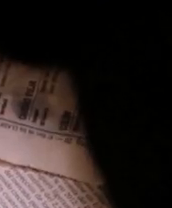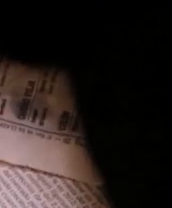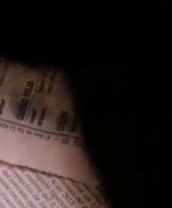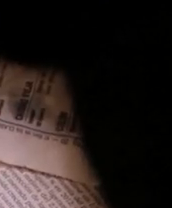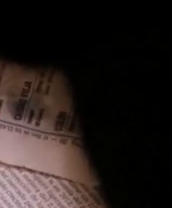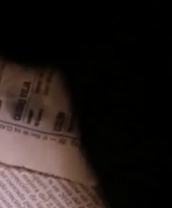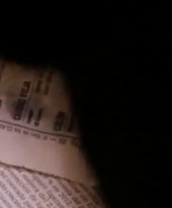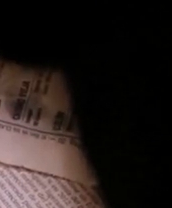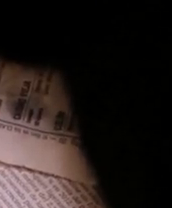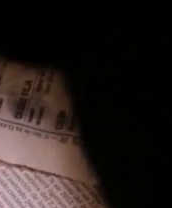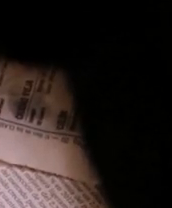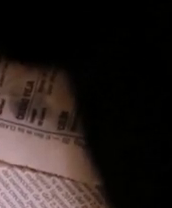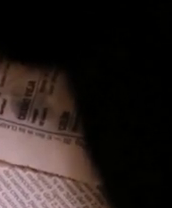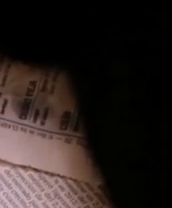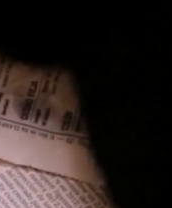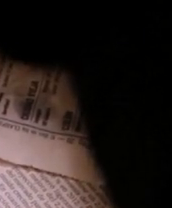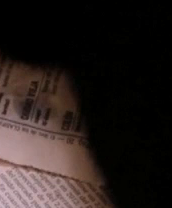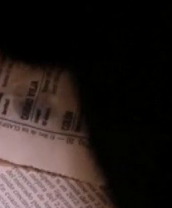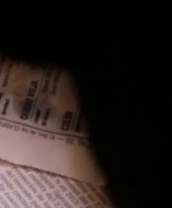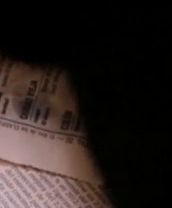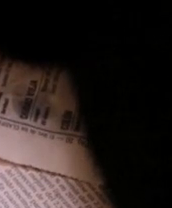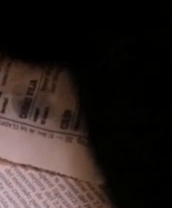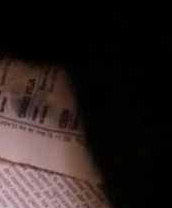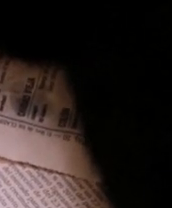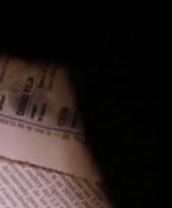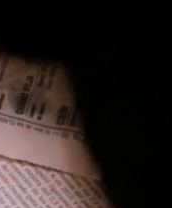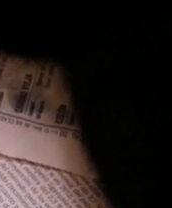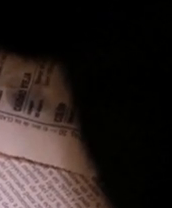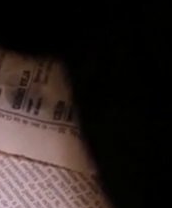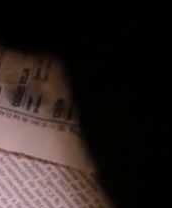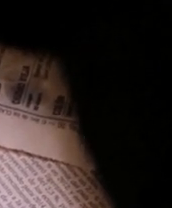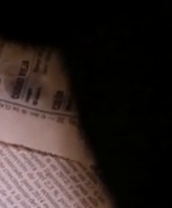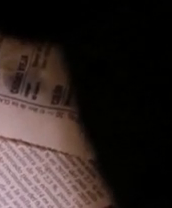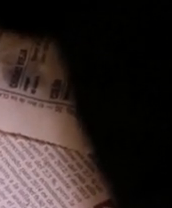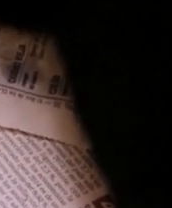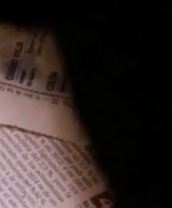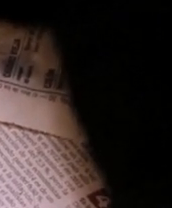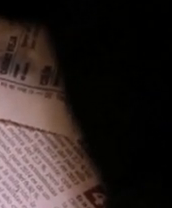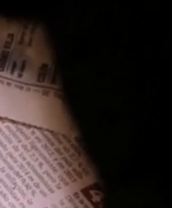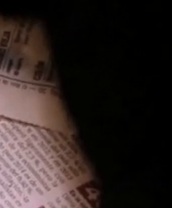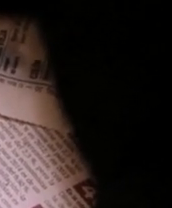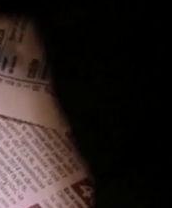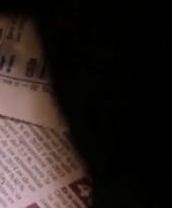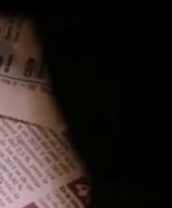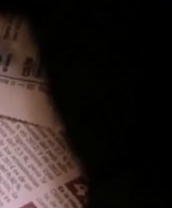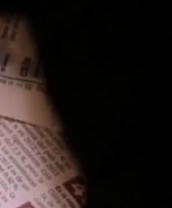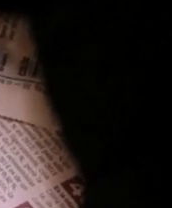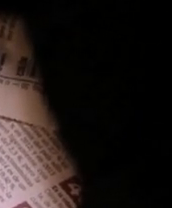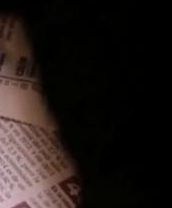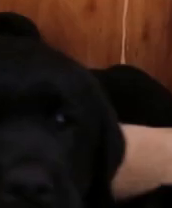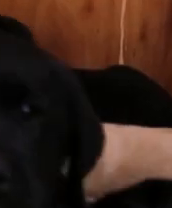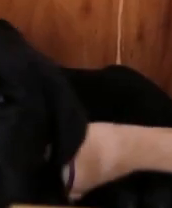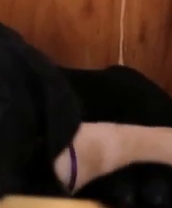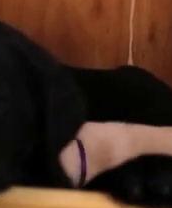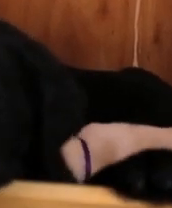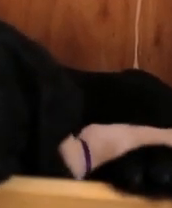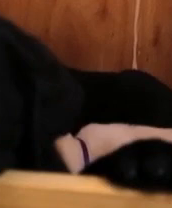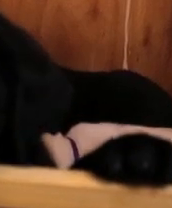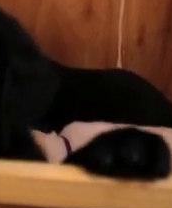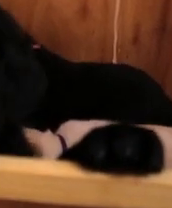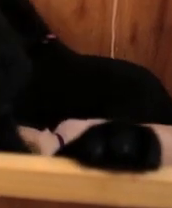Dois cães deitados no jornal. Um deles na cor bege, encostado em um elefantinho de brinquedo, e o outro preto.